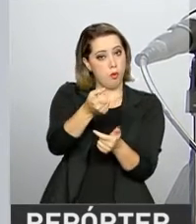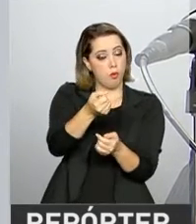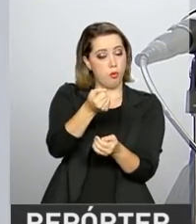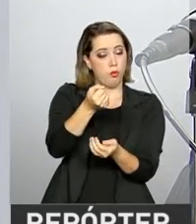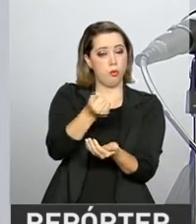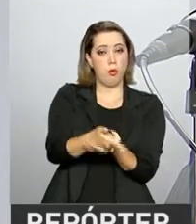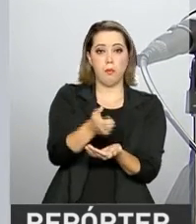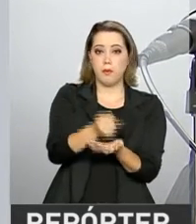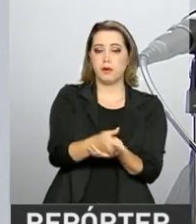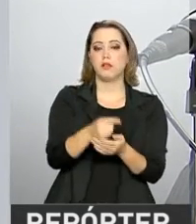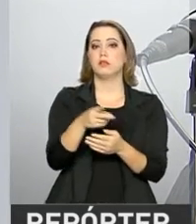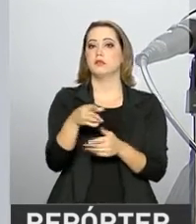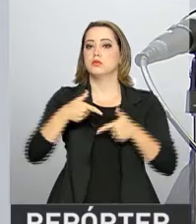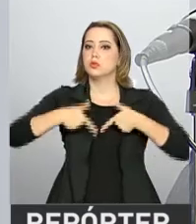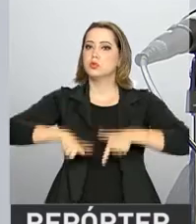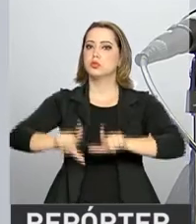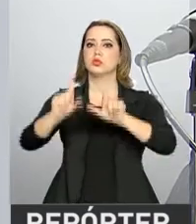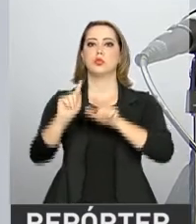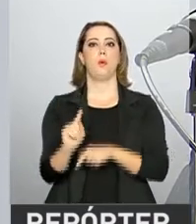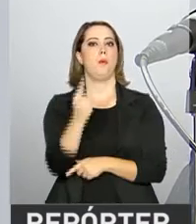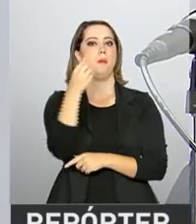de 1 milhão e 200 mil.